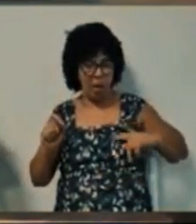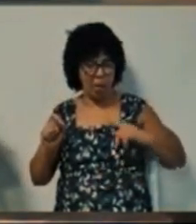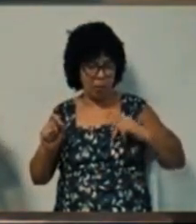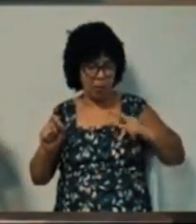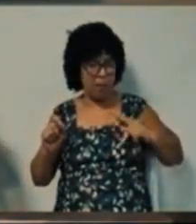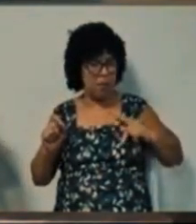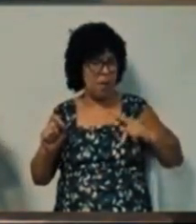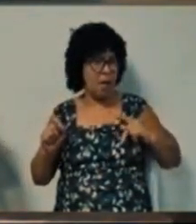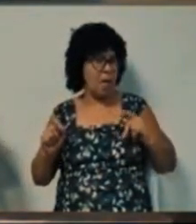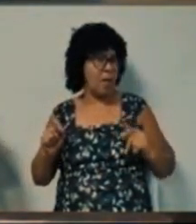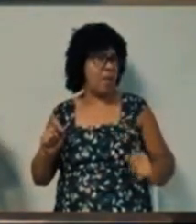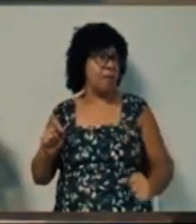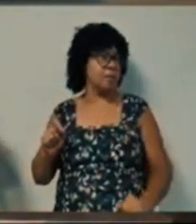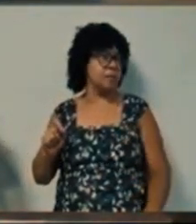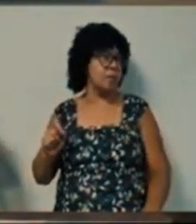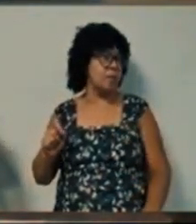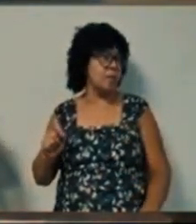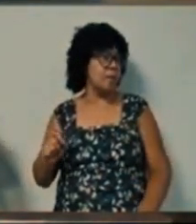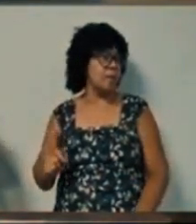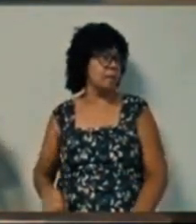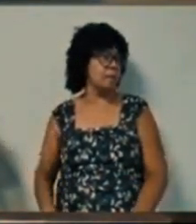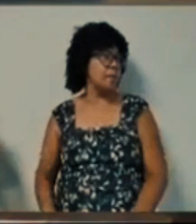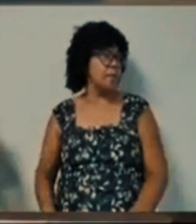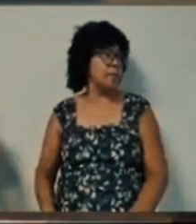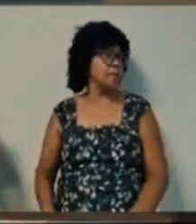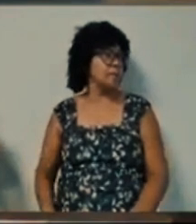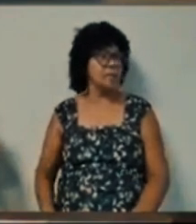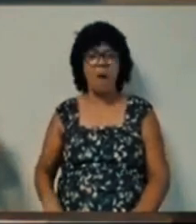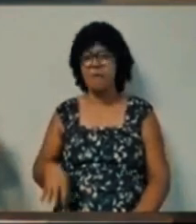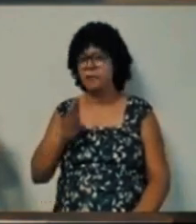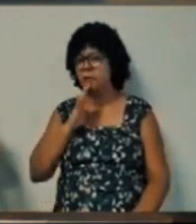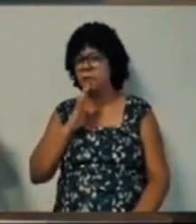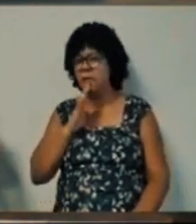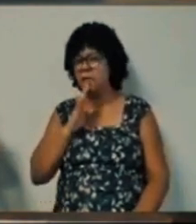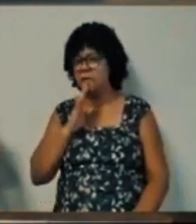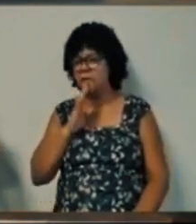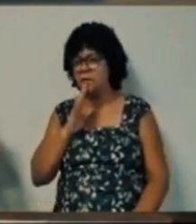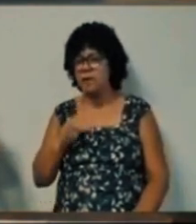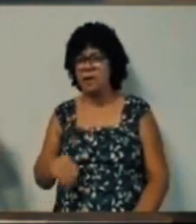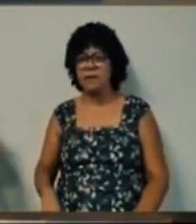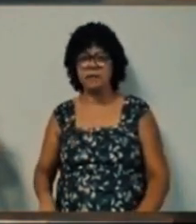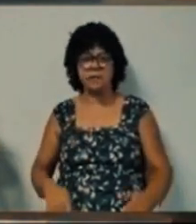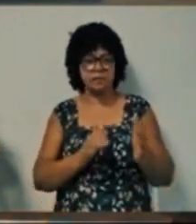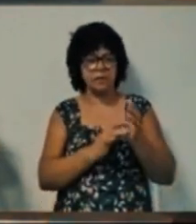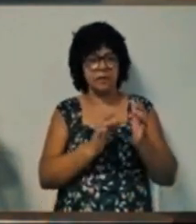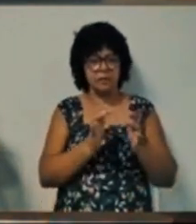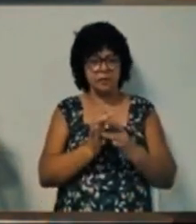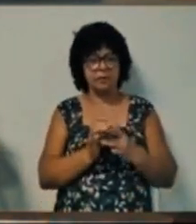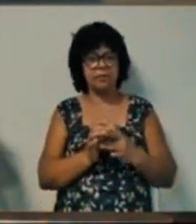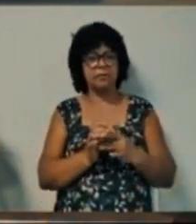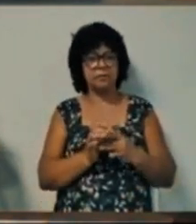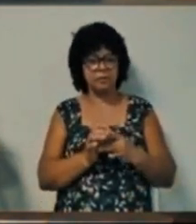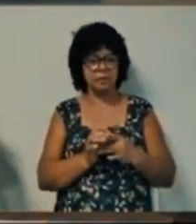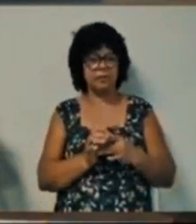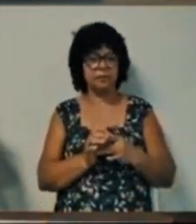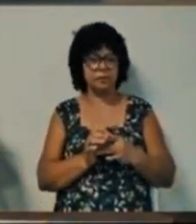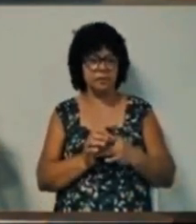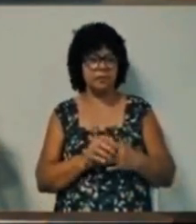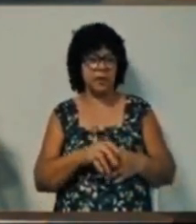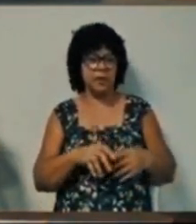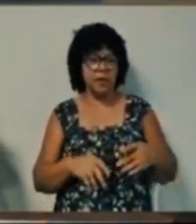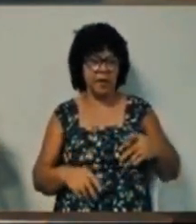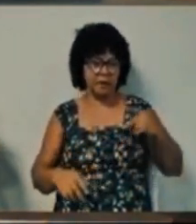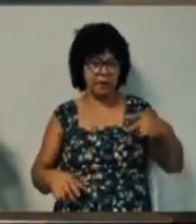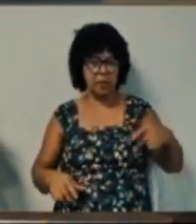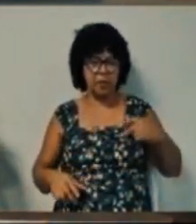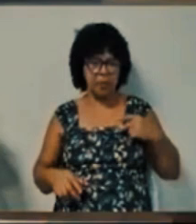A gente sabe quem é Paulo, e a gente conhece o Jesus que Paulo prega, mas vocês